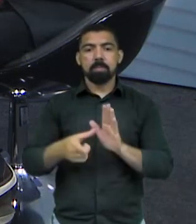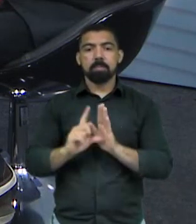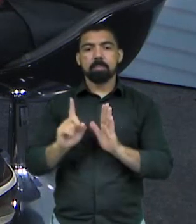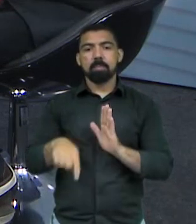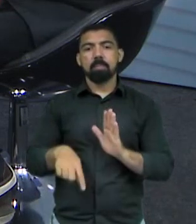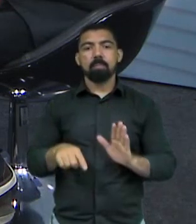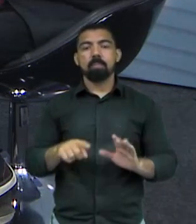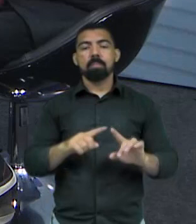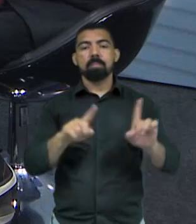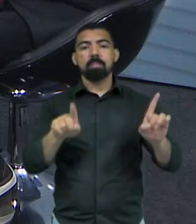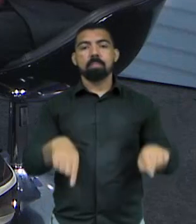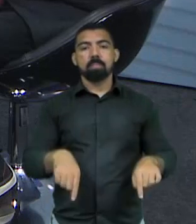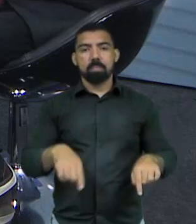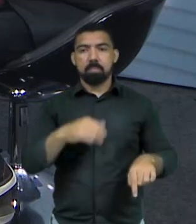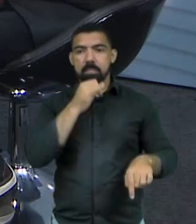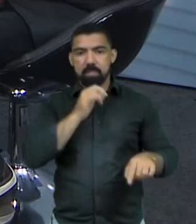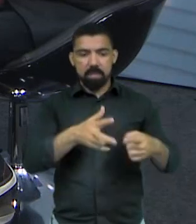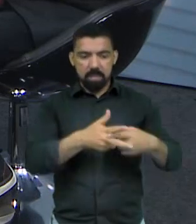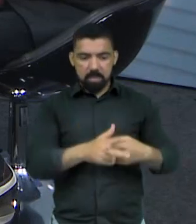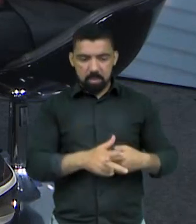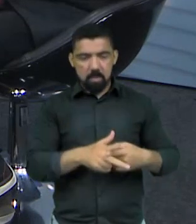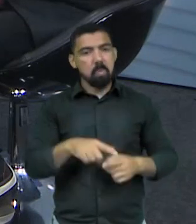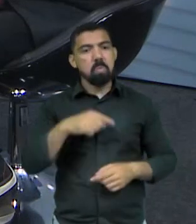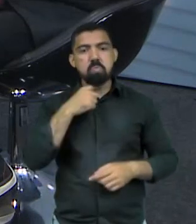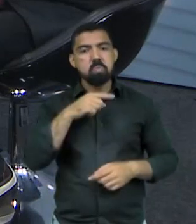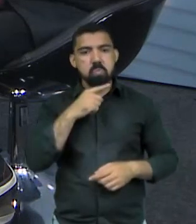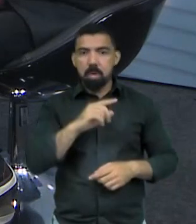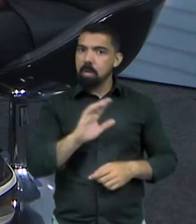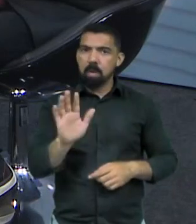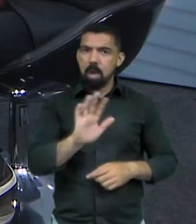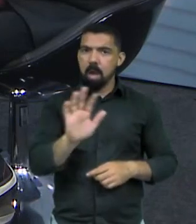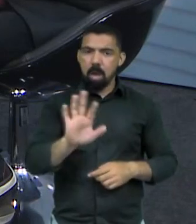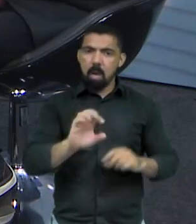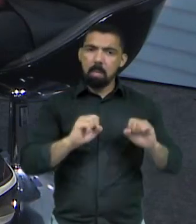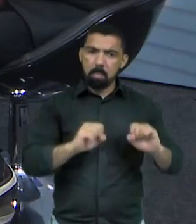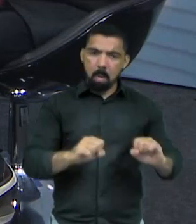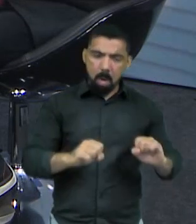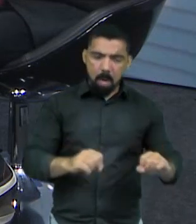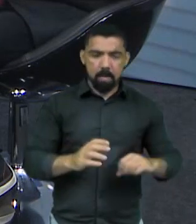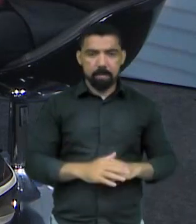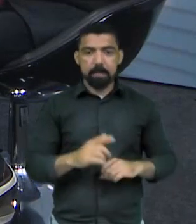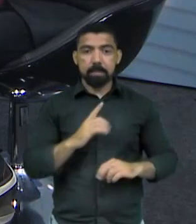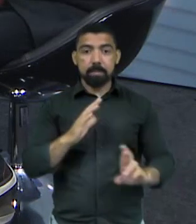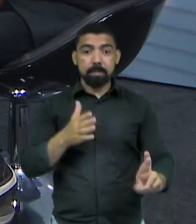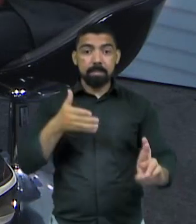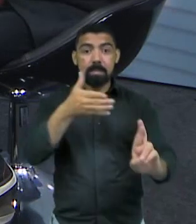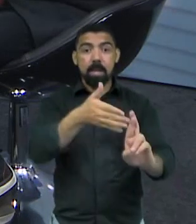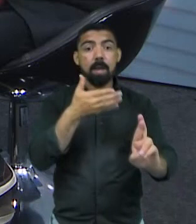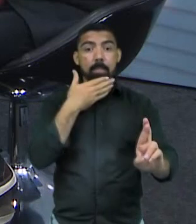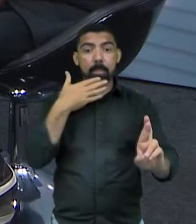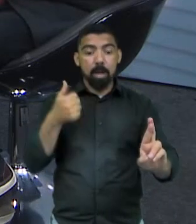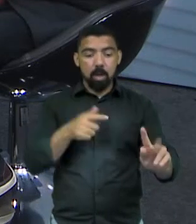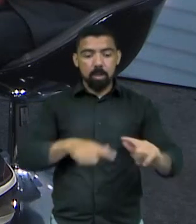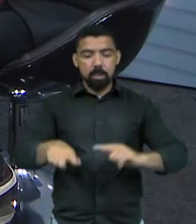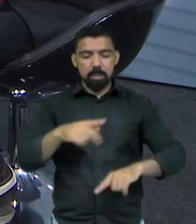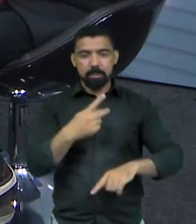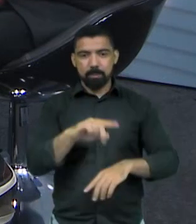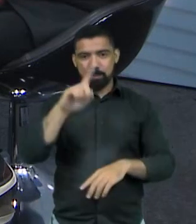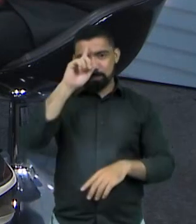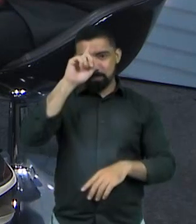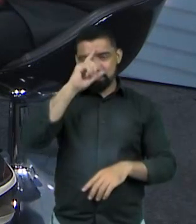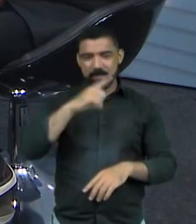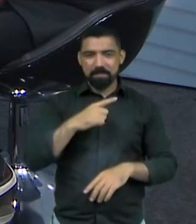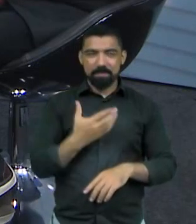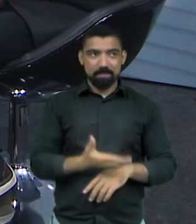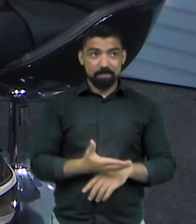coisa que é imexível. Não existe isso. Não existe. Você, na verdade, tem uma referência para poder melhorar a gestão do seu dia a dia. E